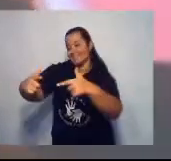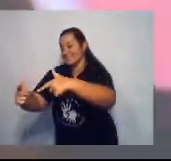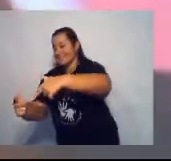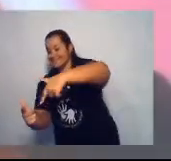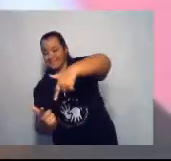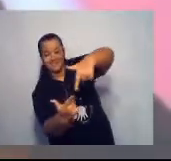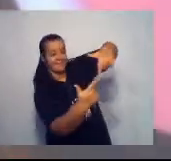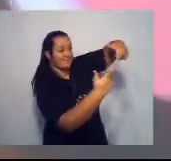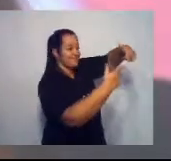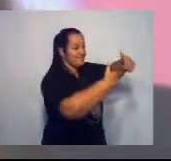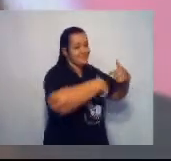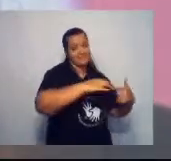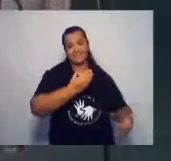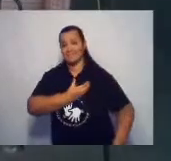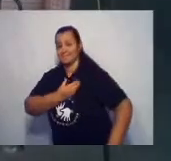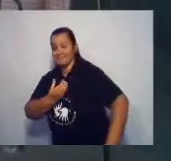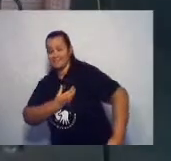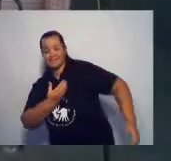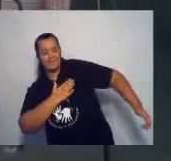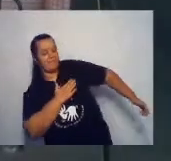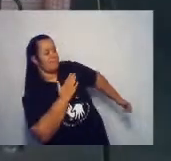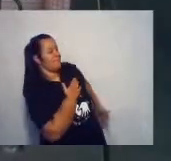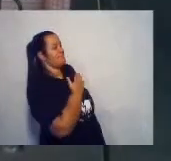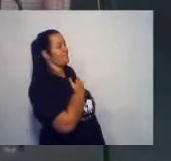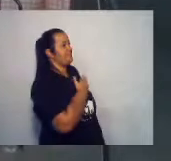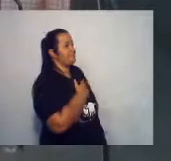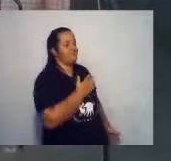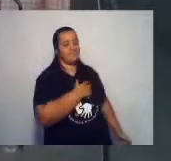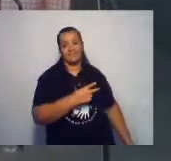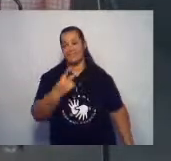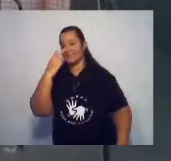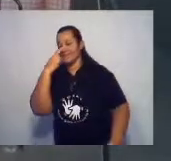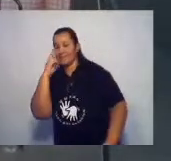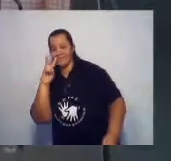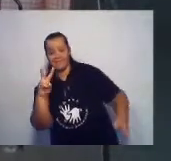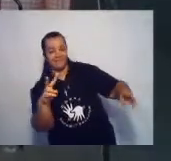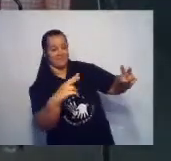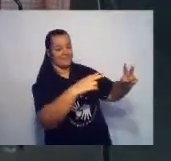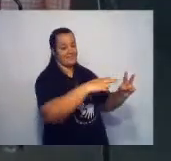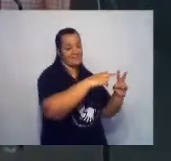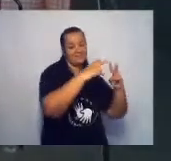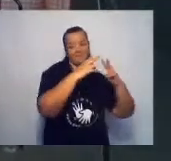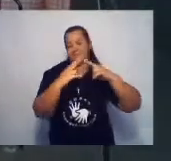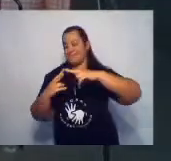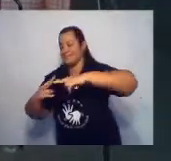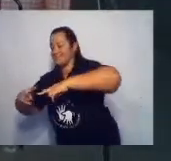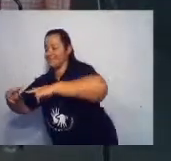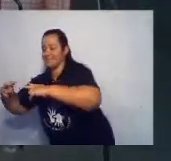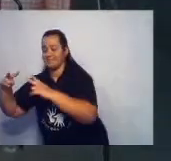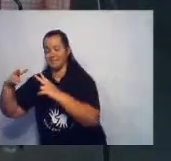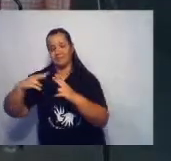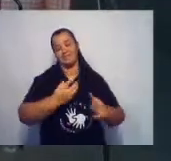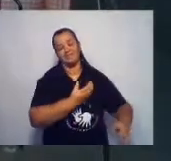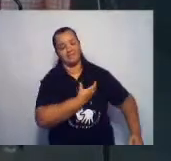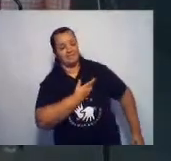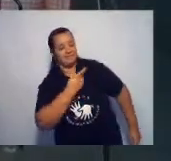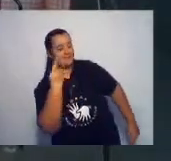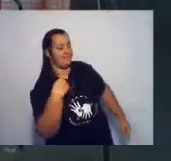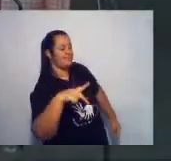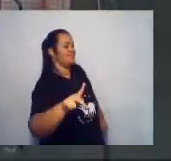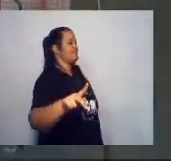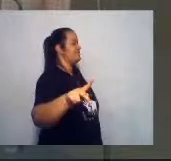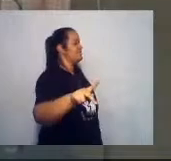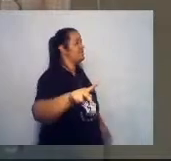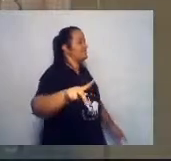Tantos sorrisos por aí, você querendo o meu, tantos olhares me olhando e